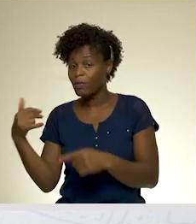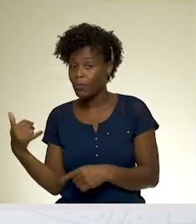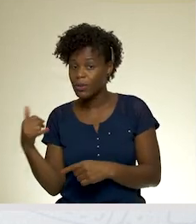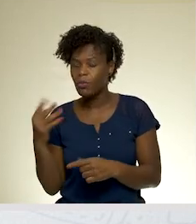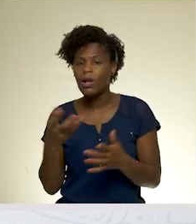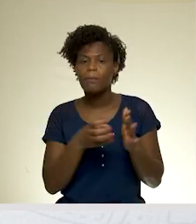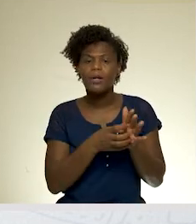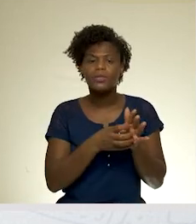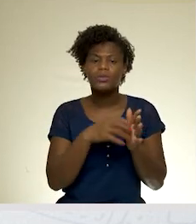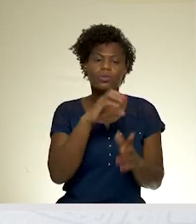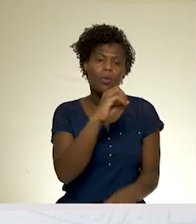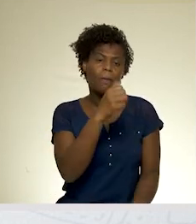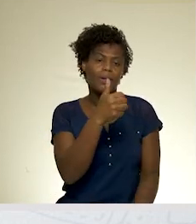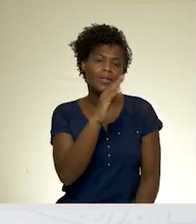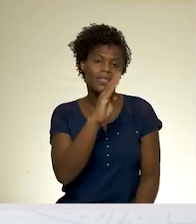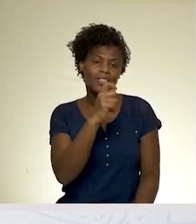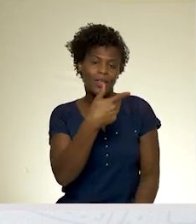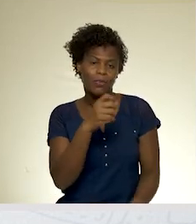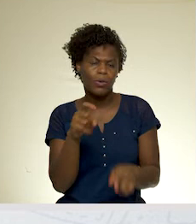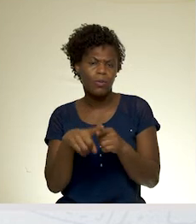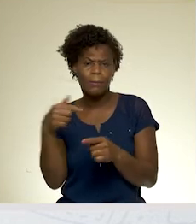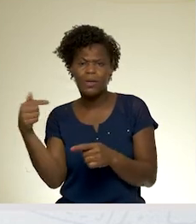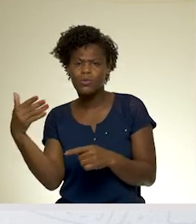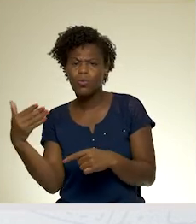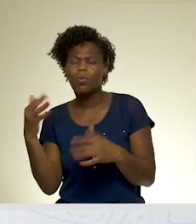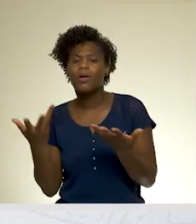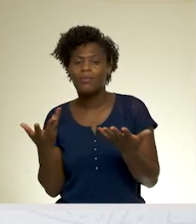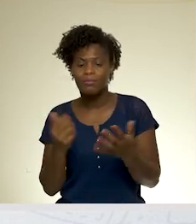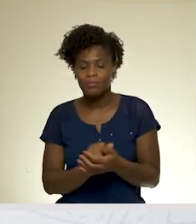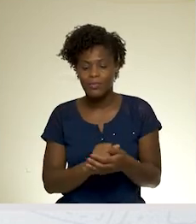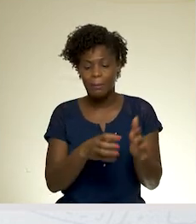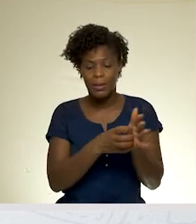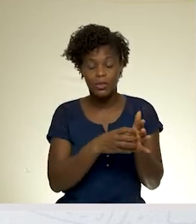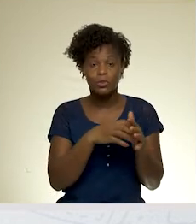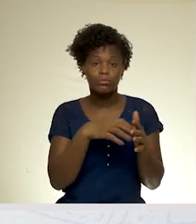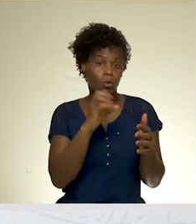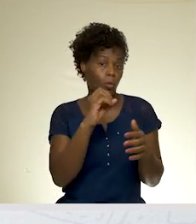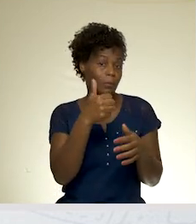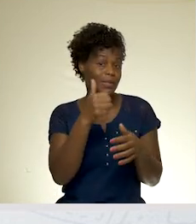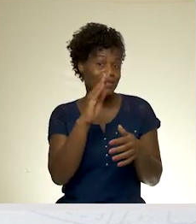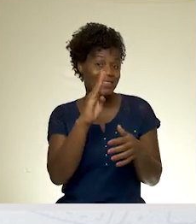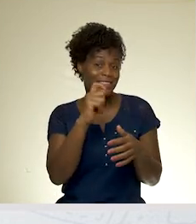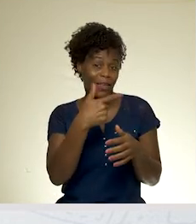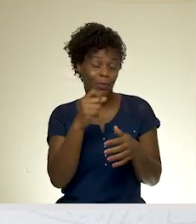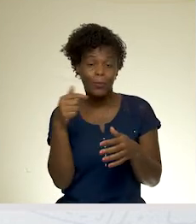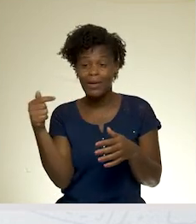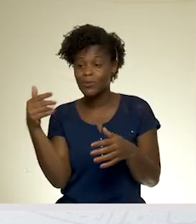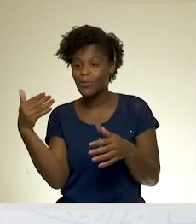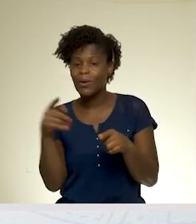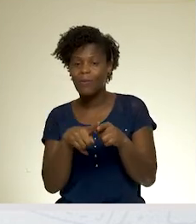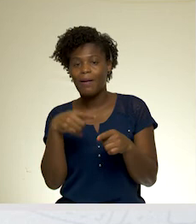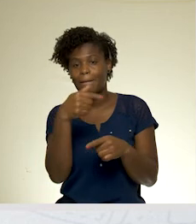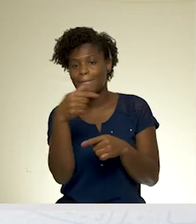Qual é a imagem cujo objeto é menos 1? A imagem cujo objeto é menos 1 é